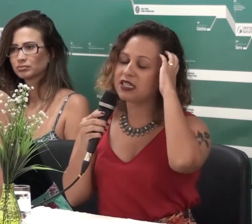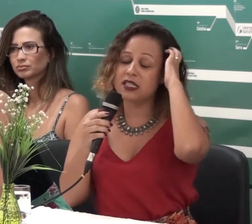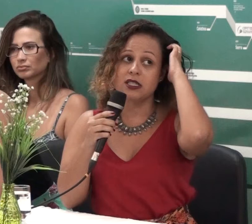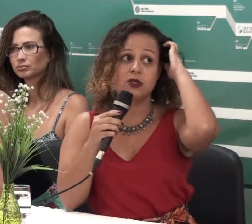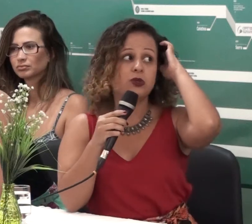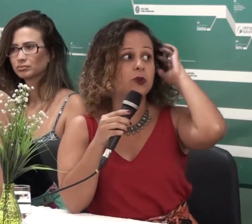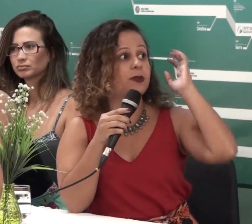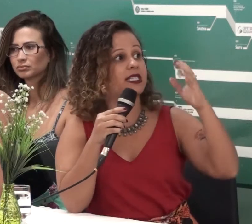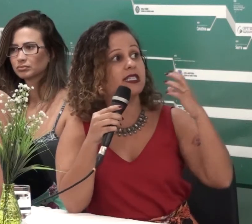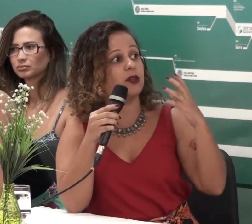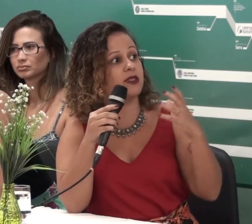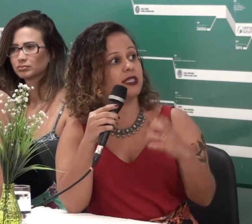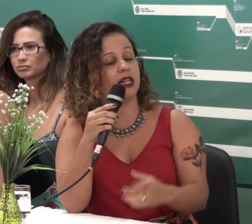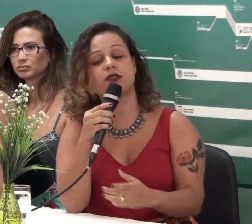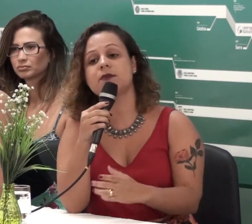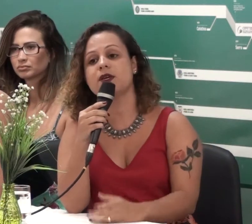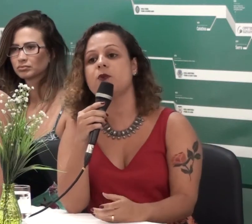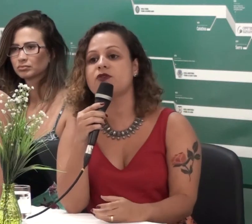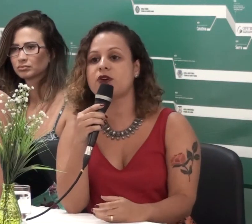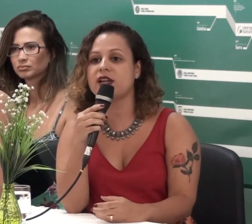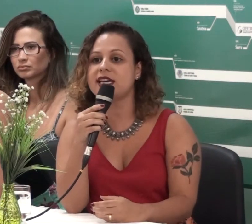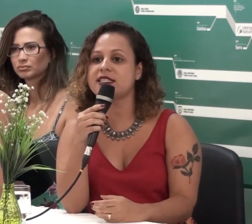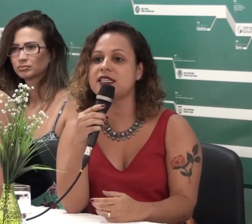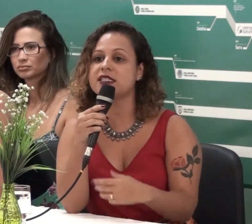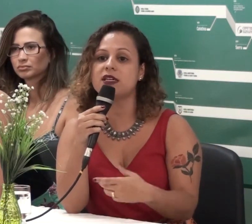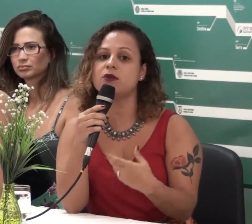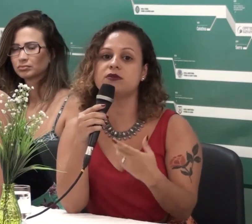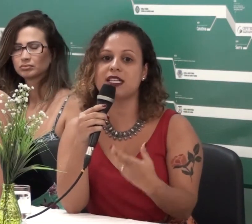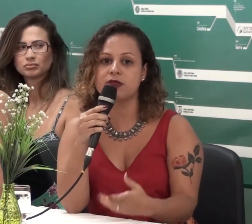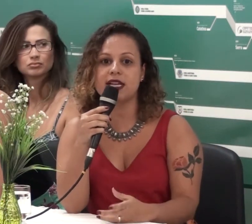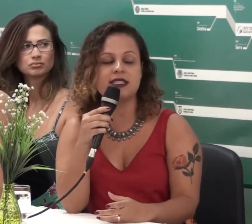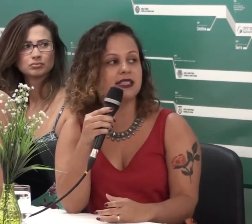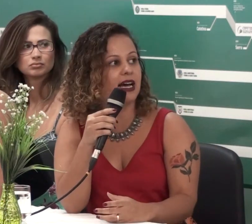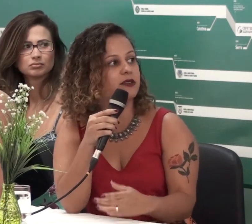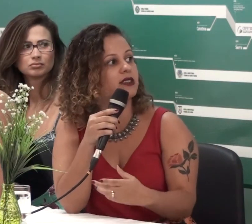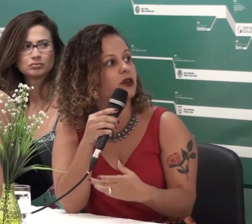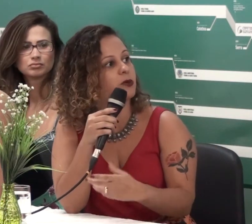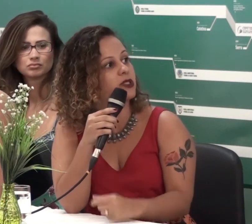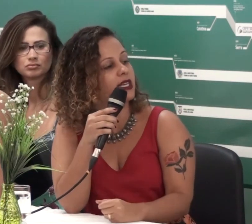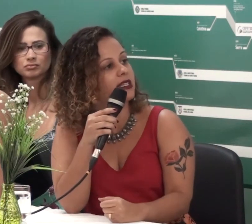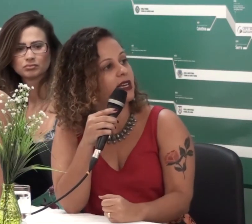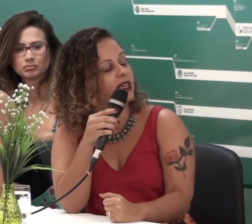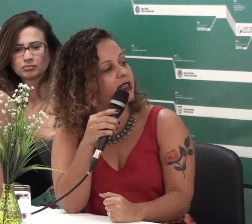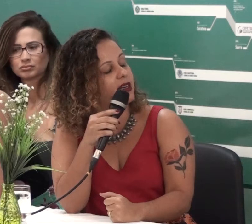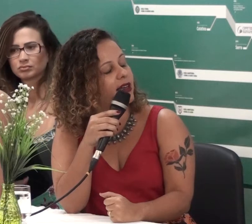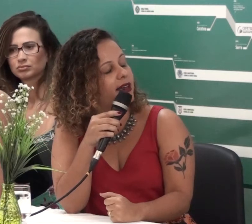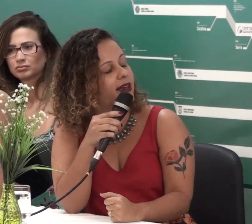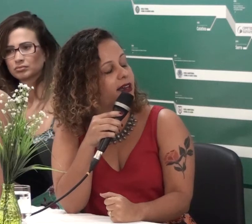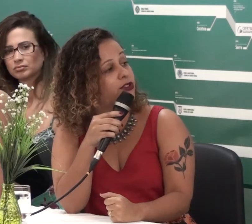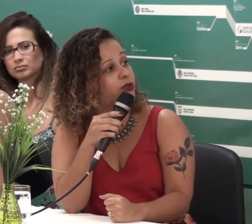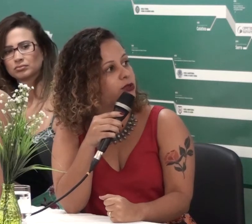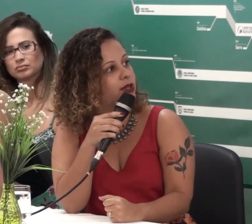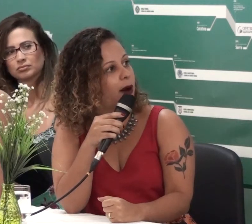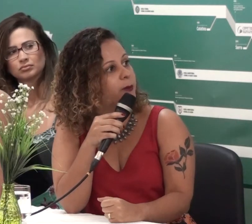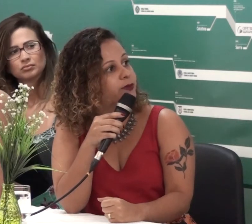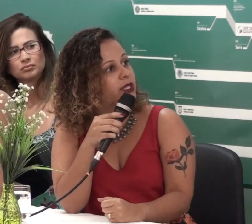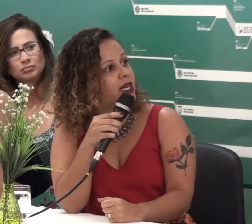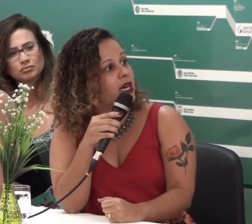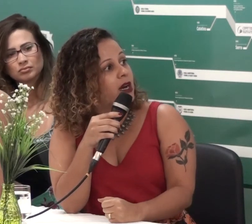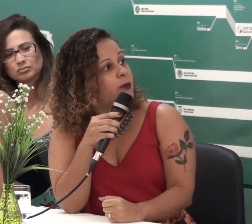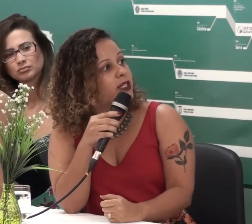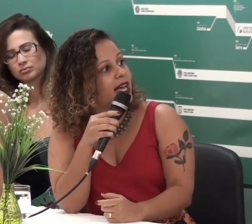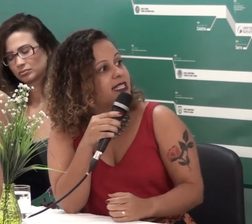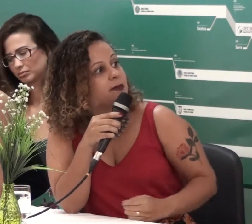como que isso precisa ser considerado também como violência e não naturalizado, né, como isso é